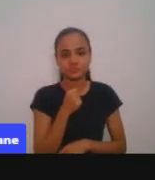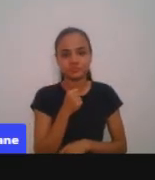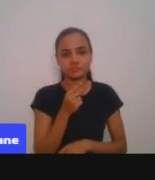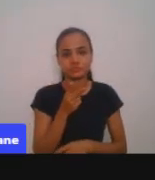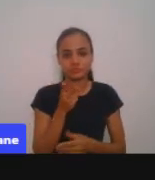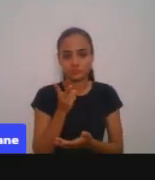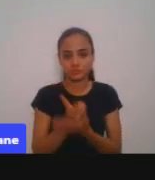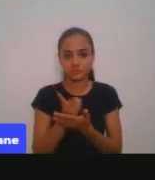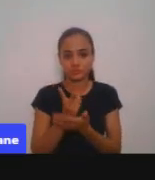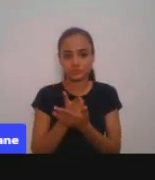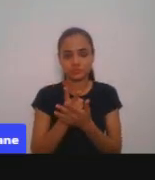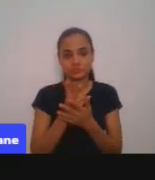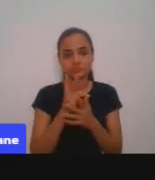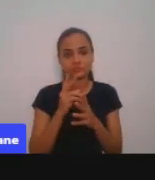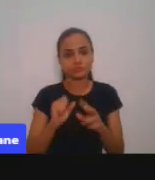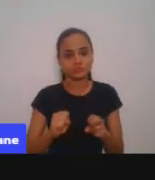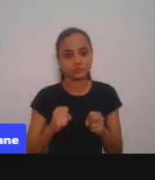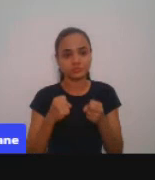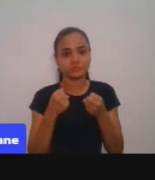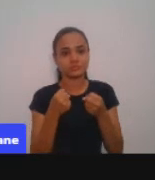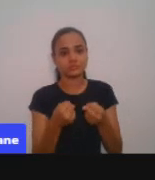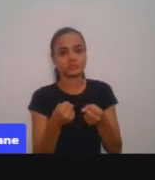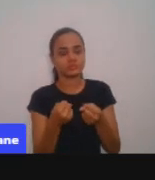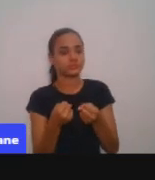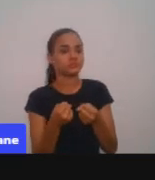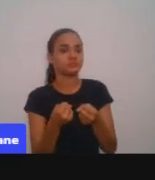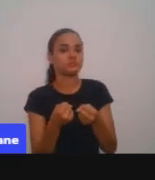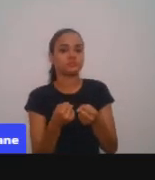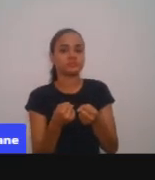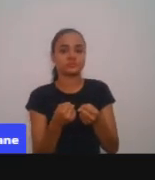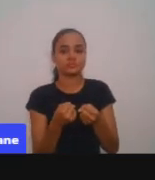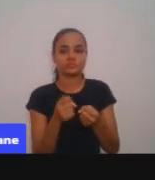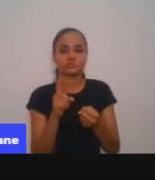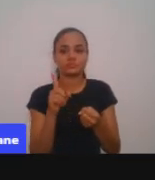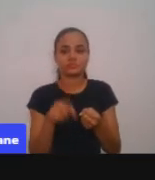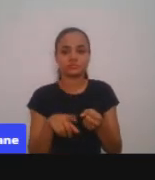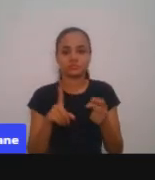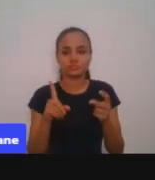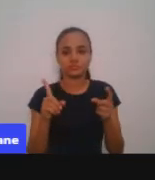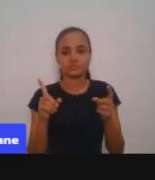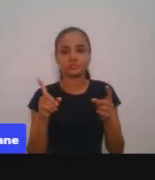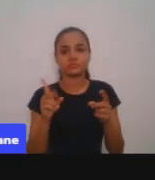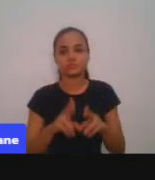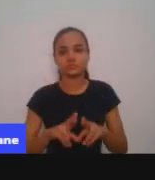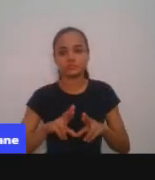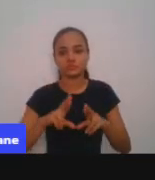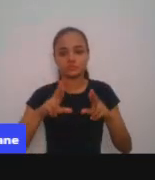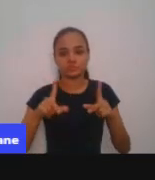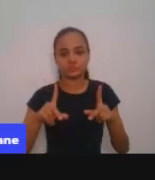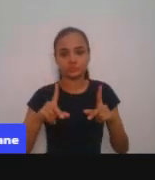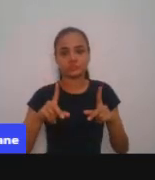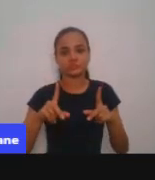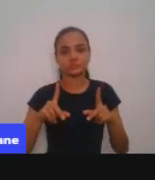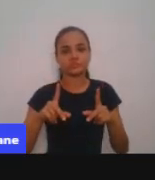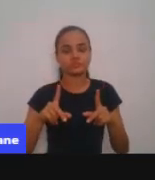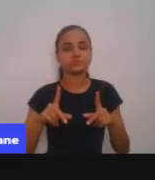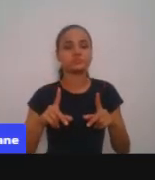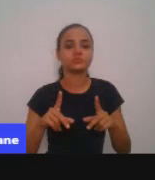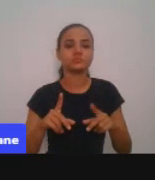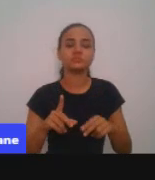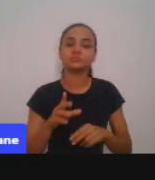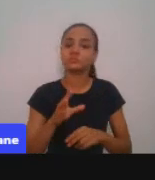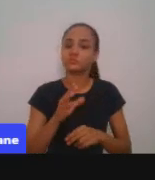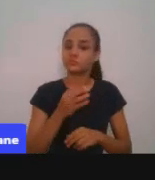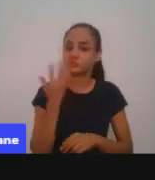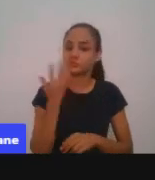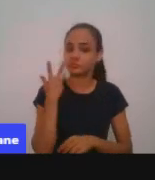da defesa, que ela é diferenciada. A educação infantil, ela é uma etapa diferenciada. As crianças de 0 a 5